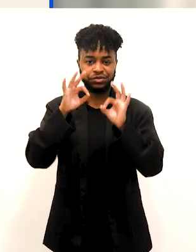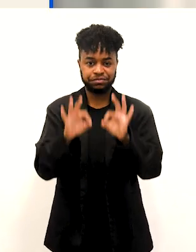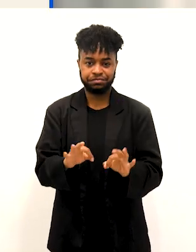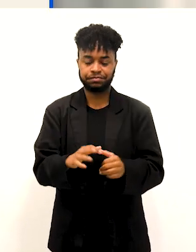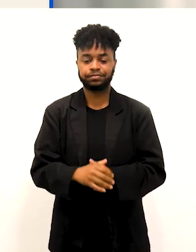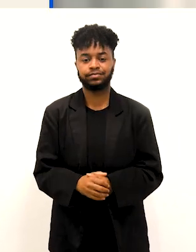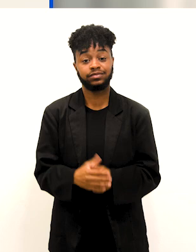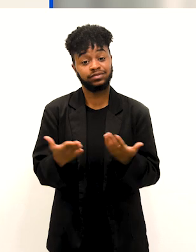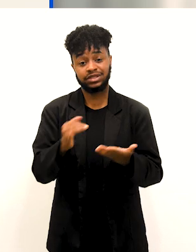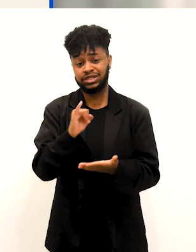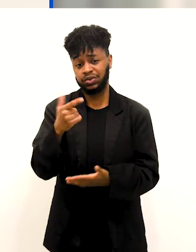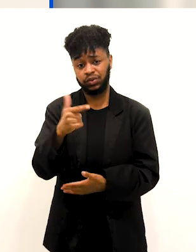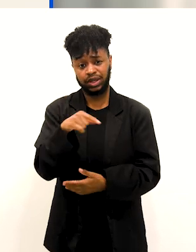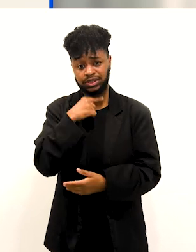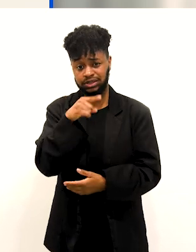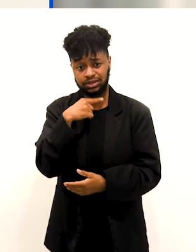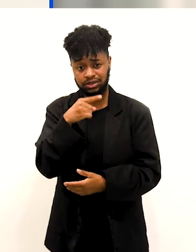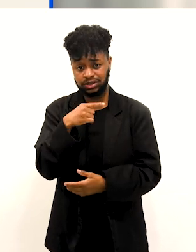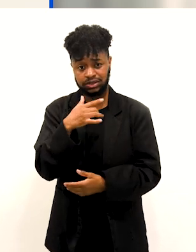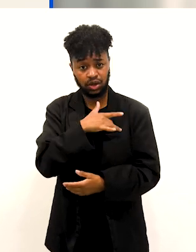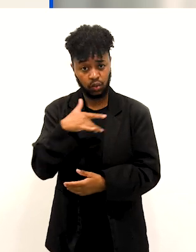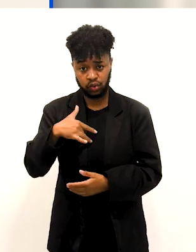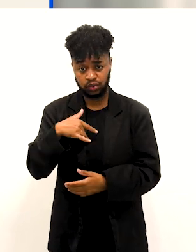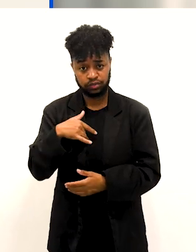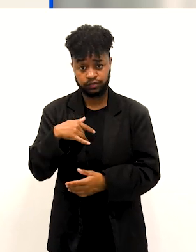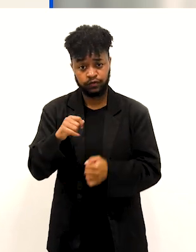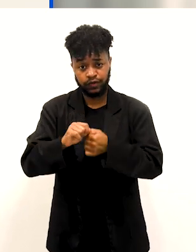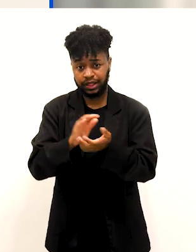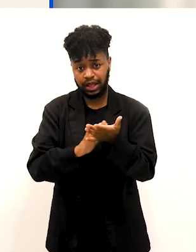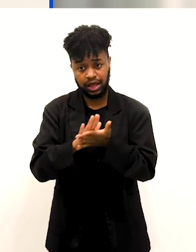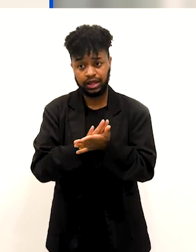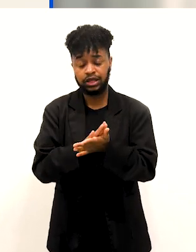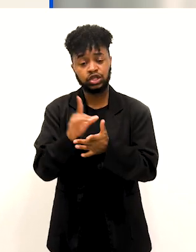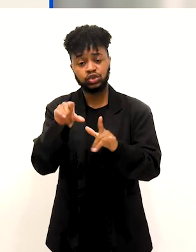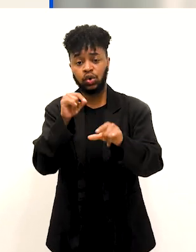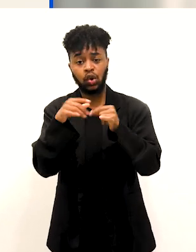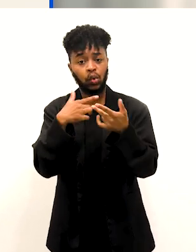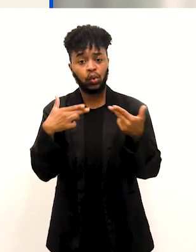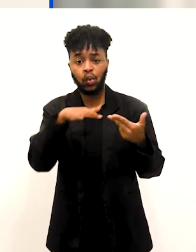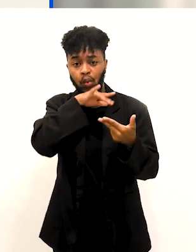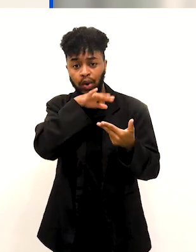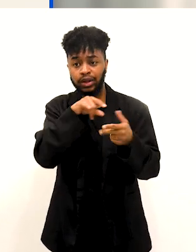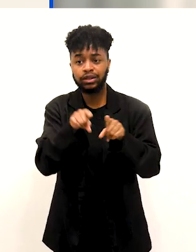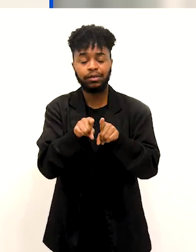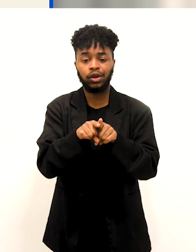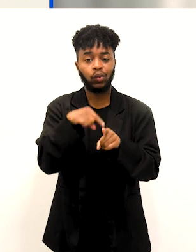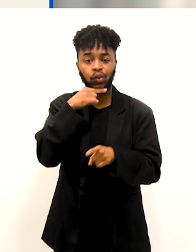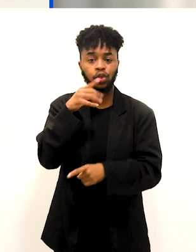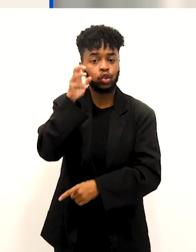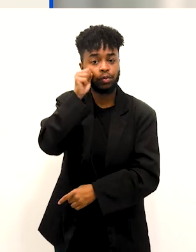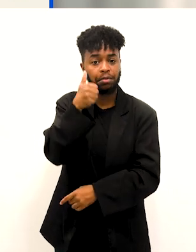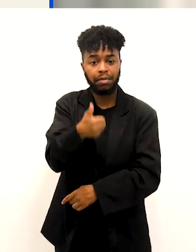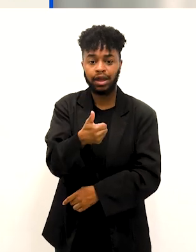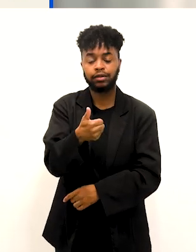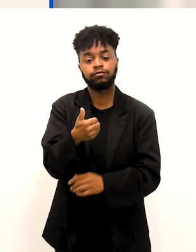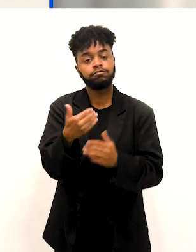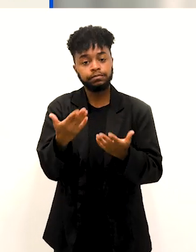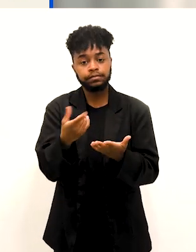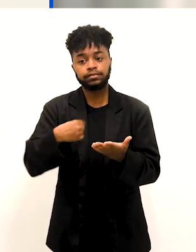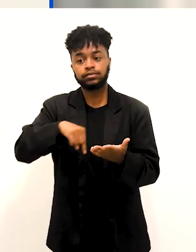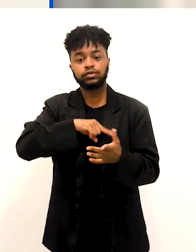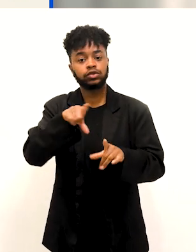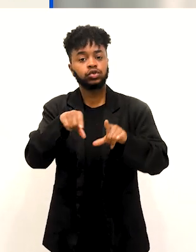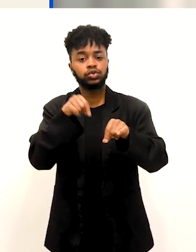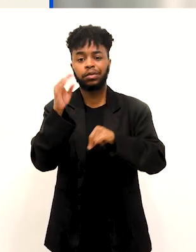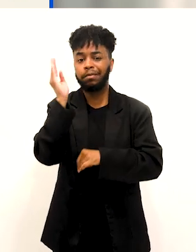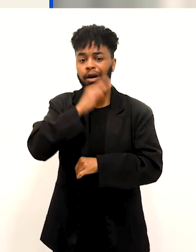saúde. E sem saúde a gente realmente não consegue fazer absolutamente nada. A gente toma más escolhas, toma más decisões. Se a gente não dorme bem, a gente escolhe